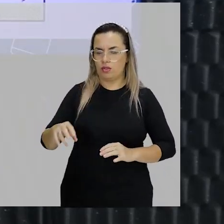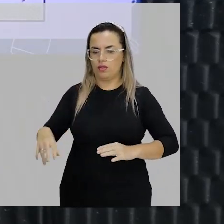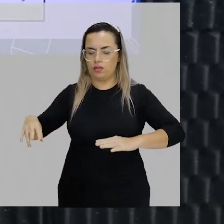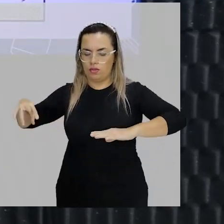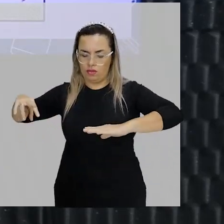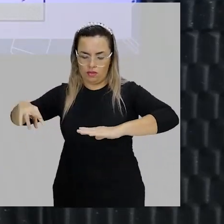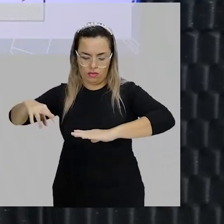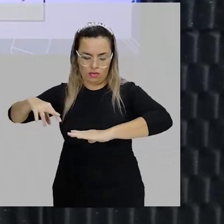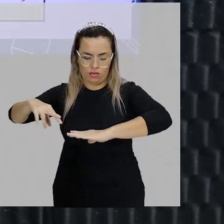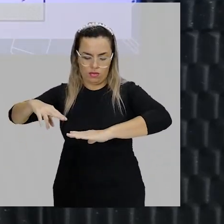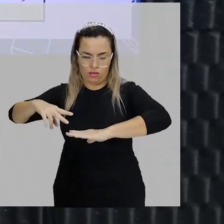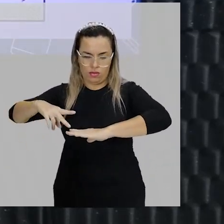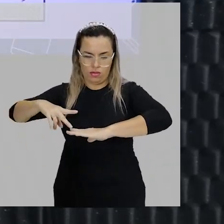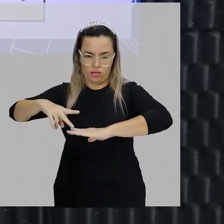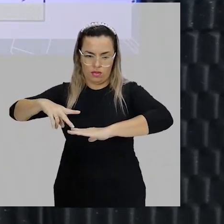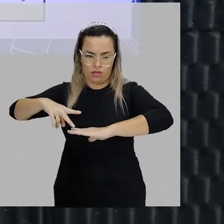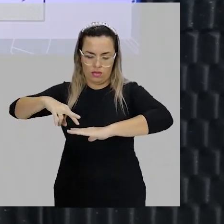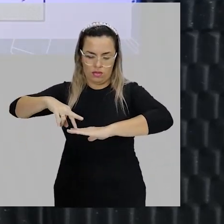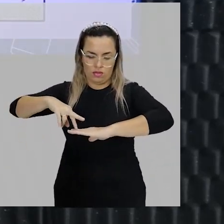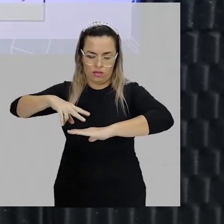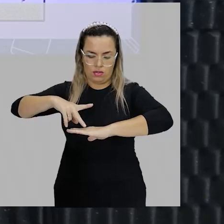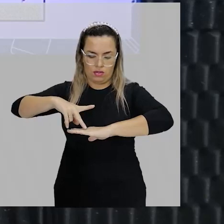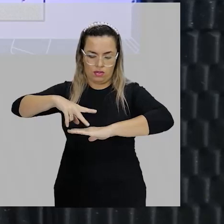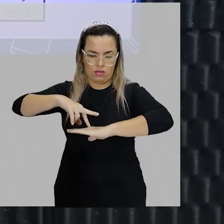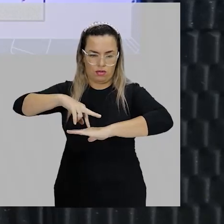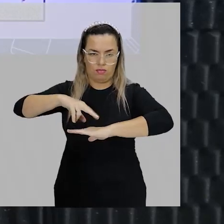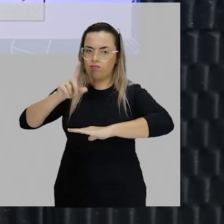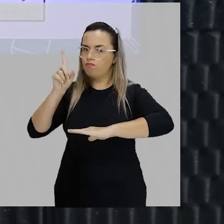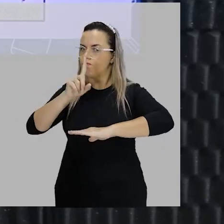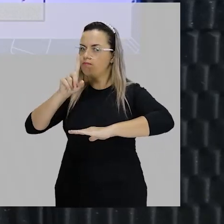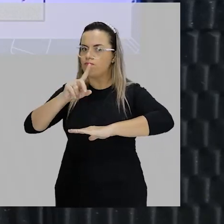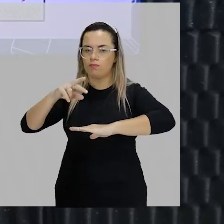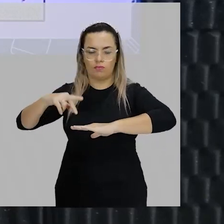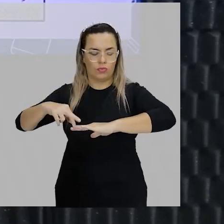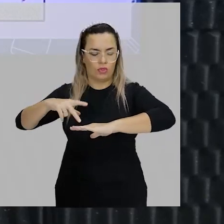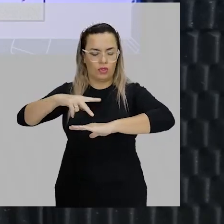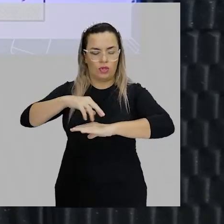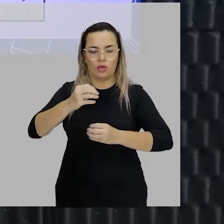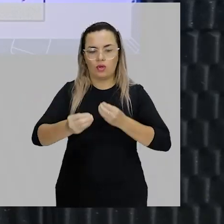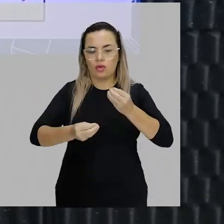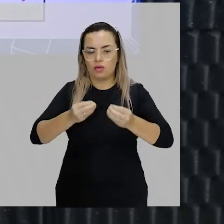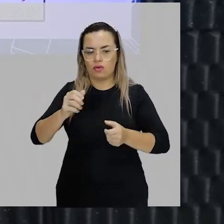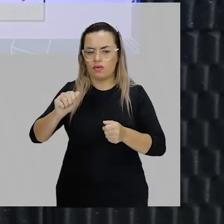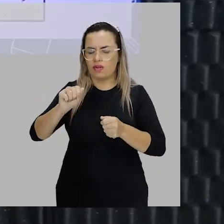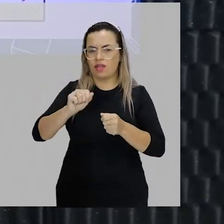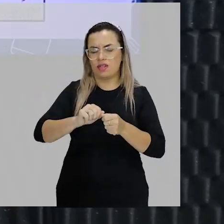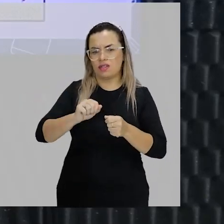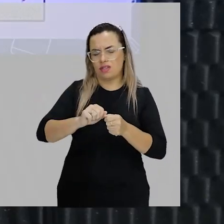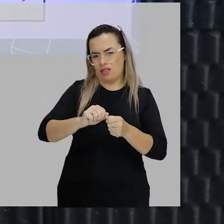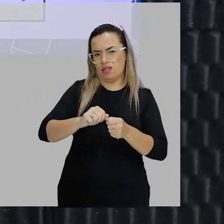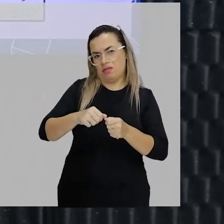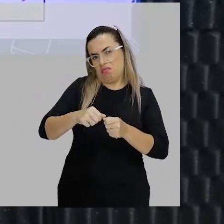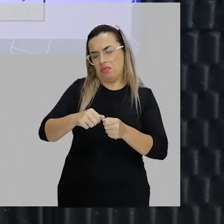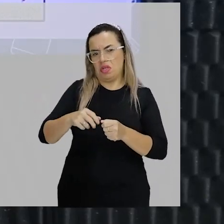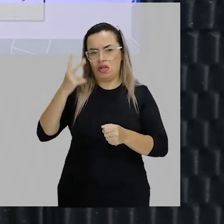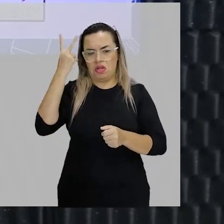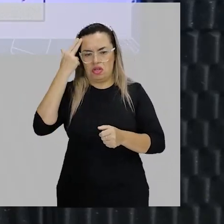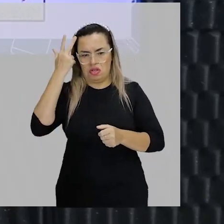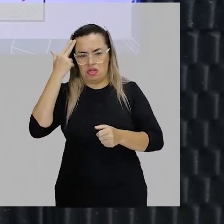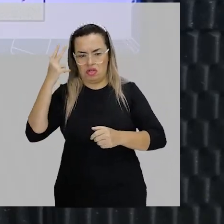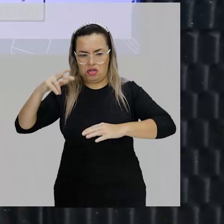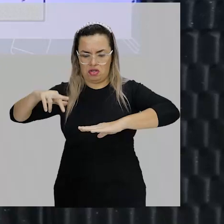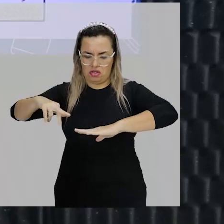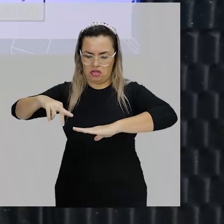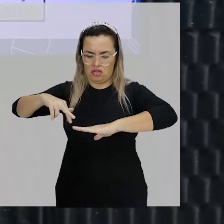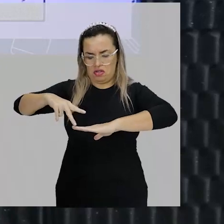eles não são com as pernas alternadas, como nós faríamos de uma forma até inconsciente, porque na nossa marcha